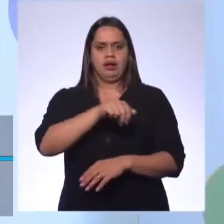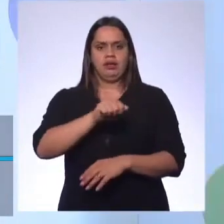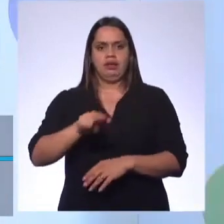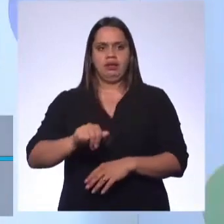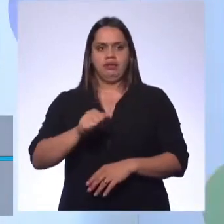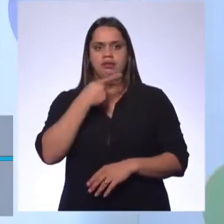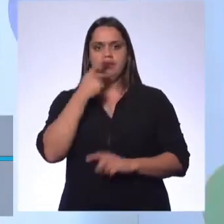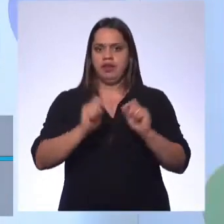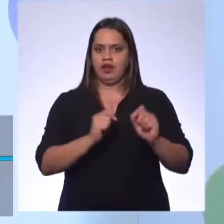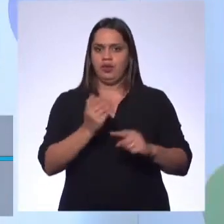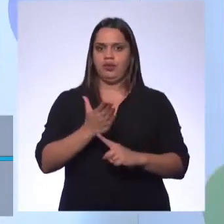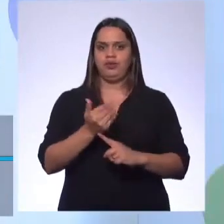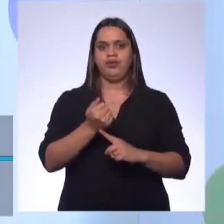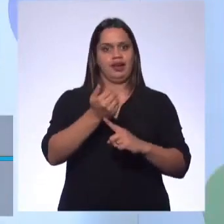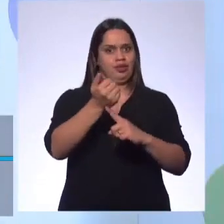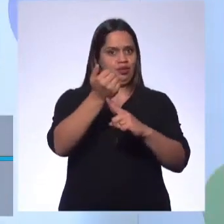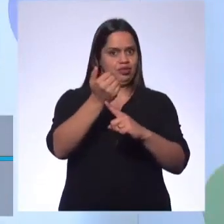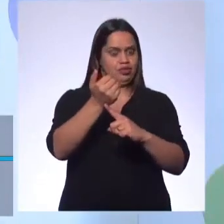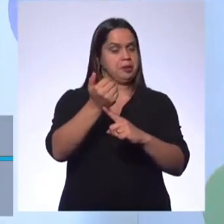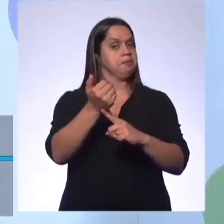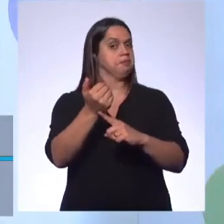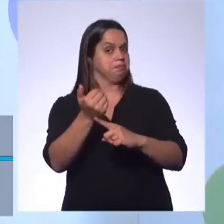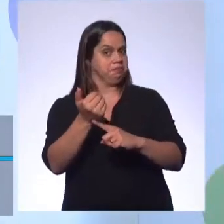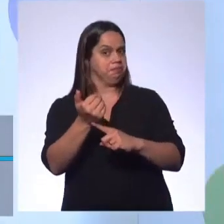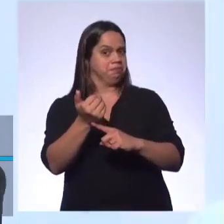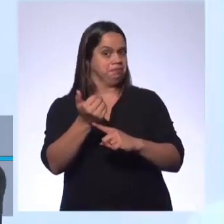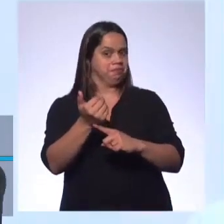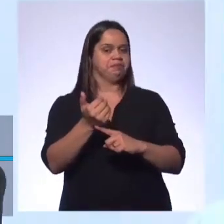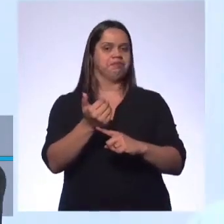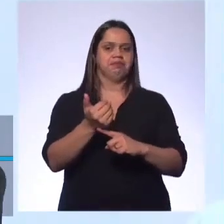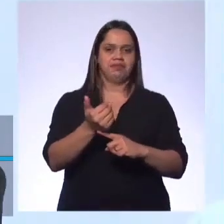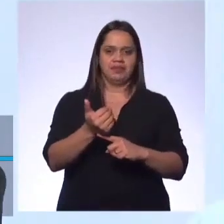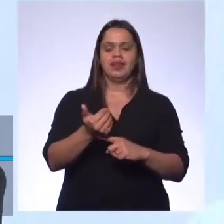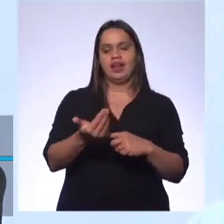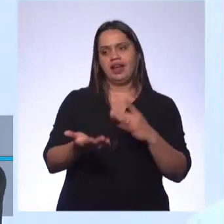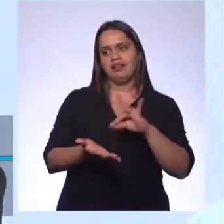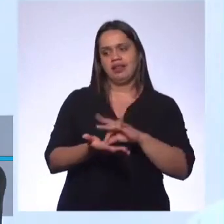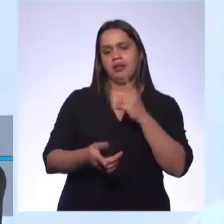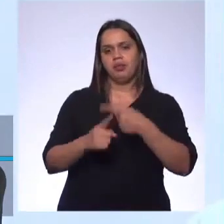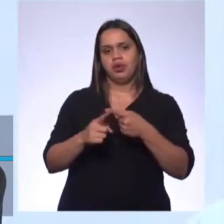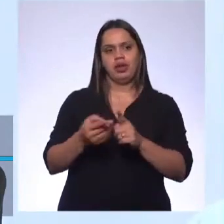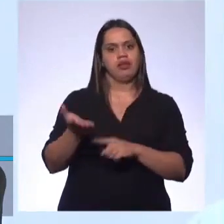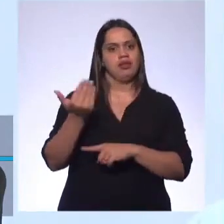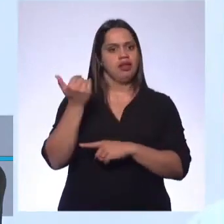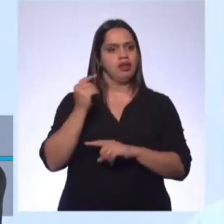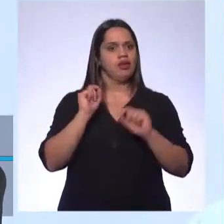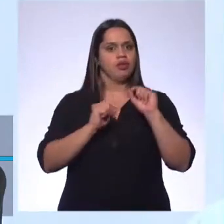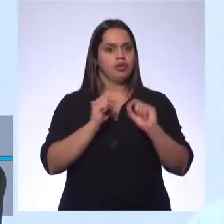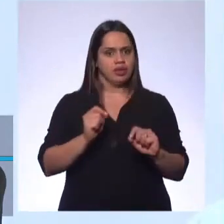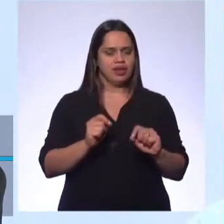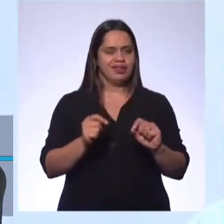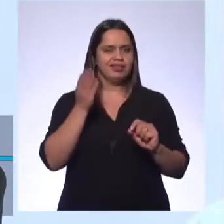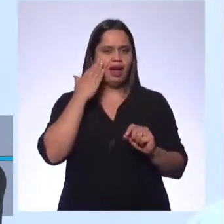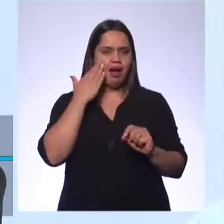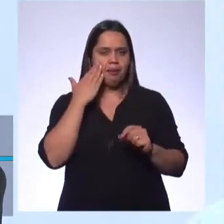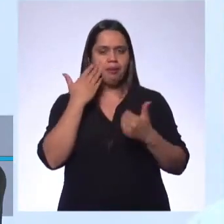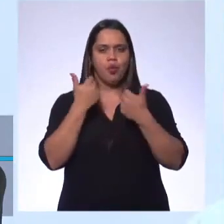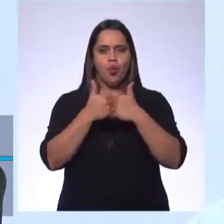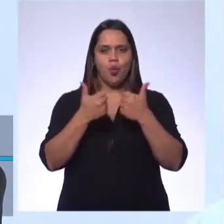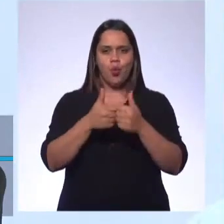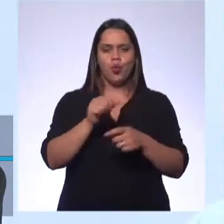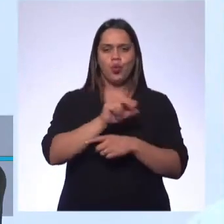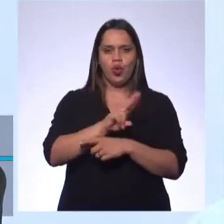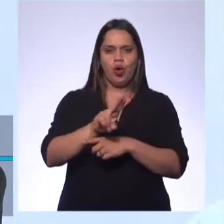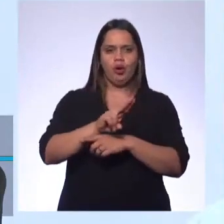falou tecnologias. Olha. Tecnologias, porque na época também o bonde era uma tecnologia, né, professor?